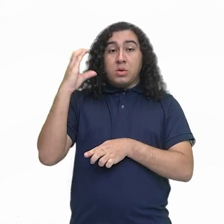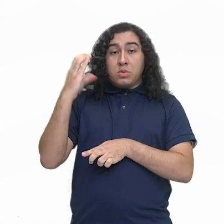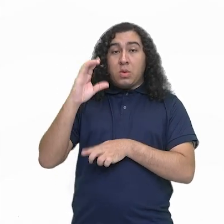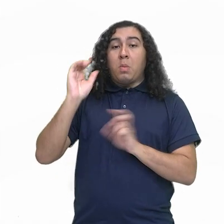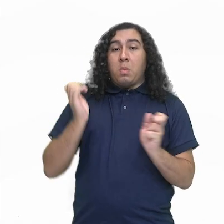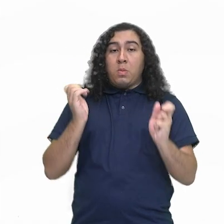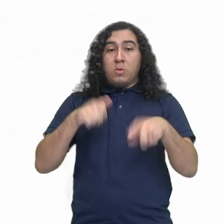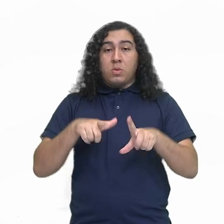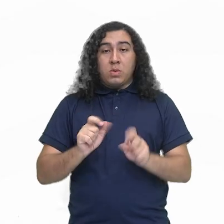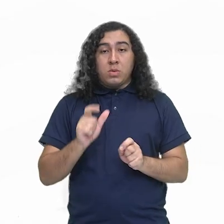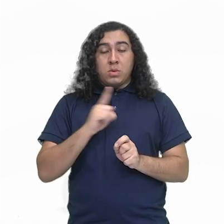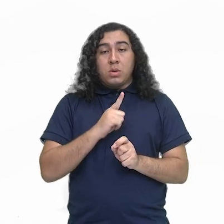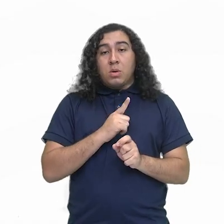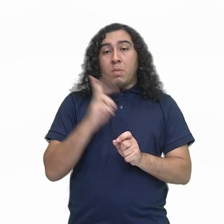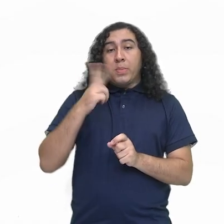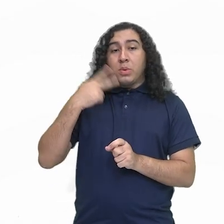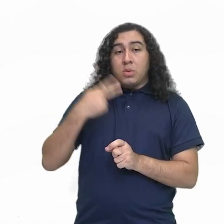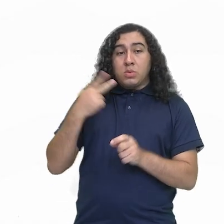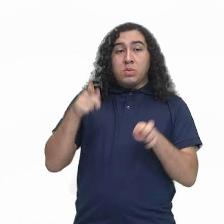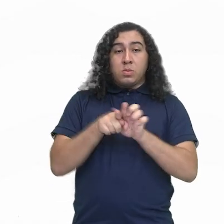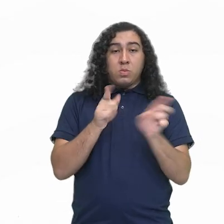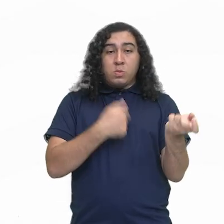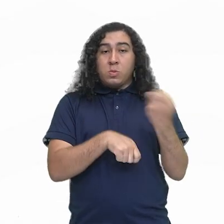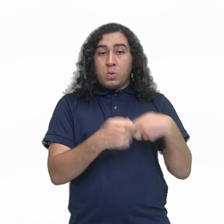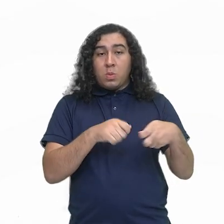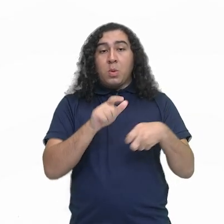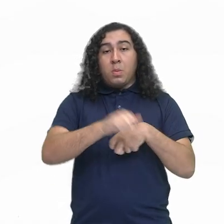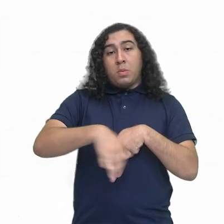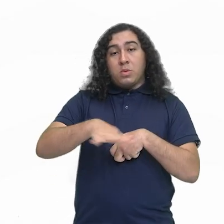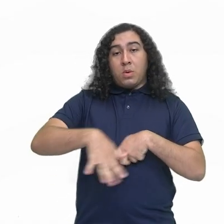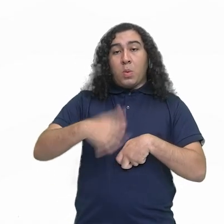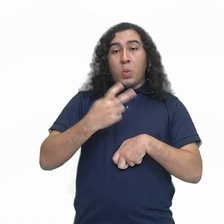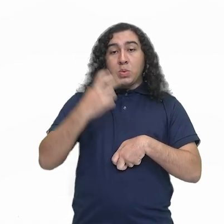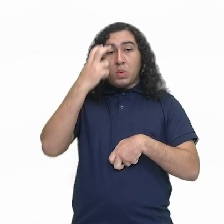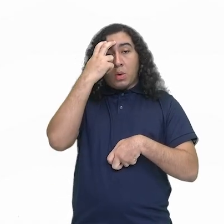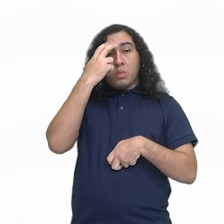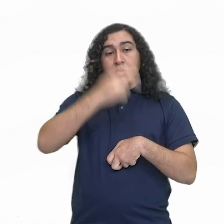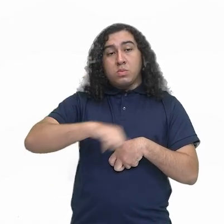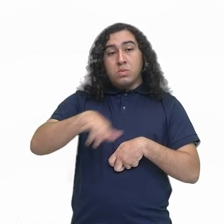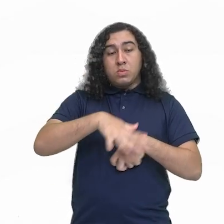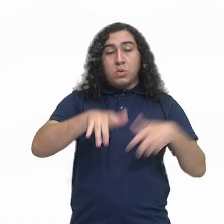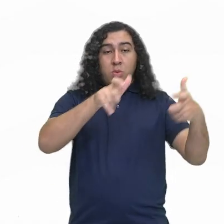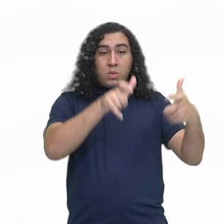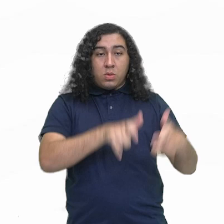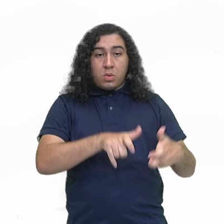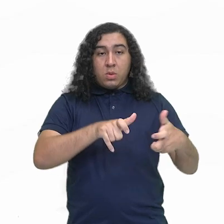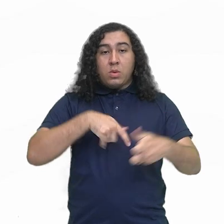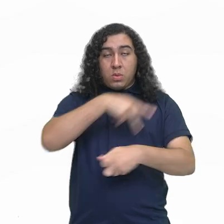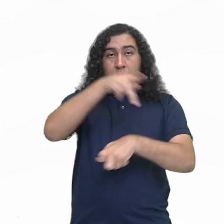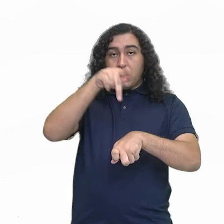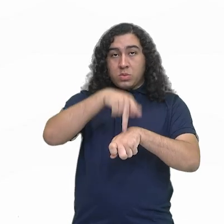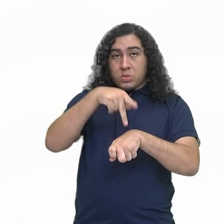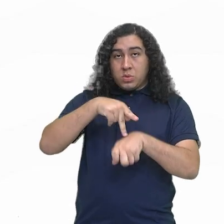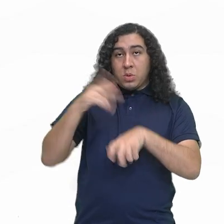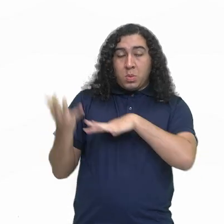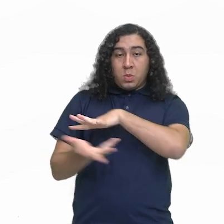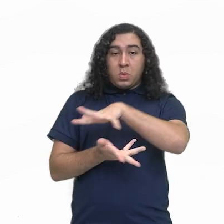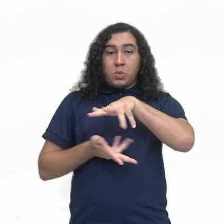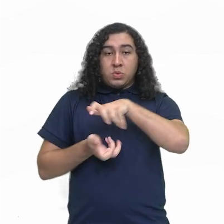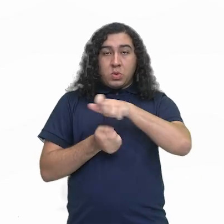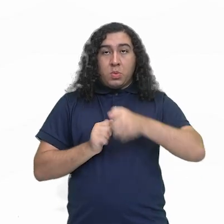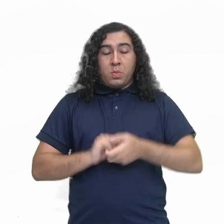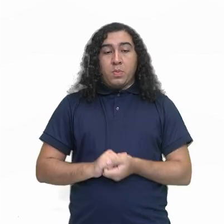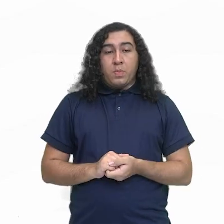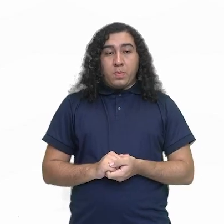científicas, bem como dos processos políticos, econômicos, ambientais e culturais nos âmbitos local, nacional